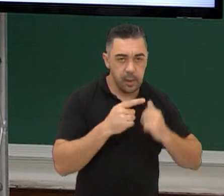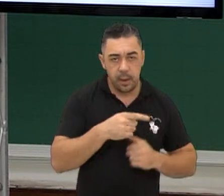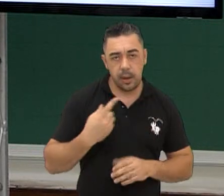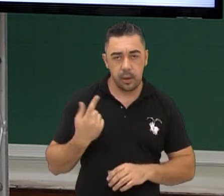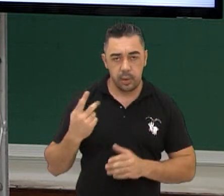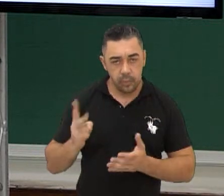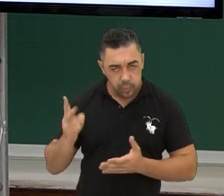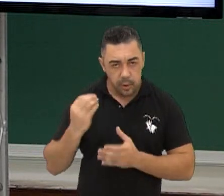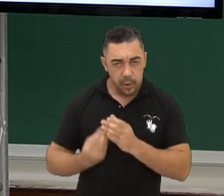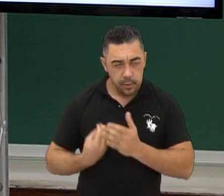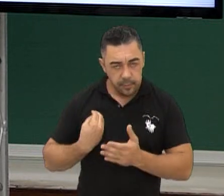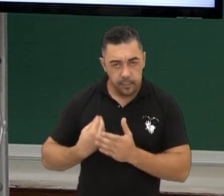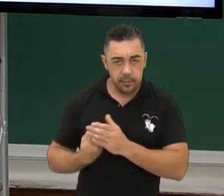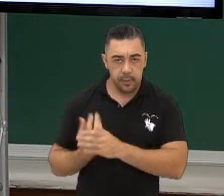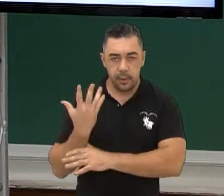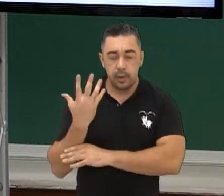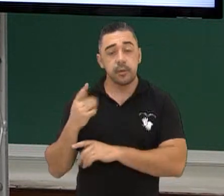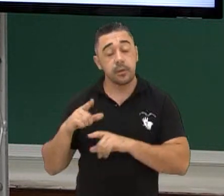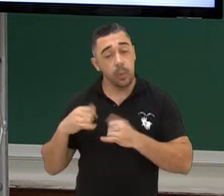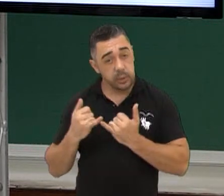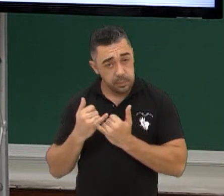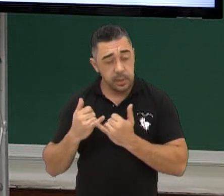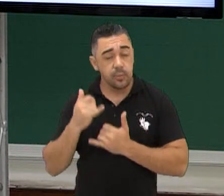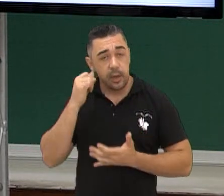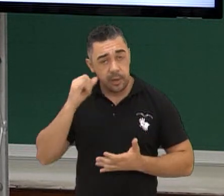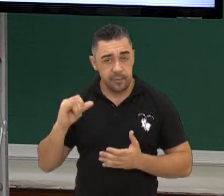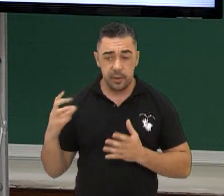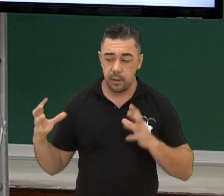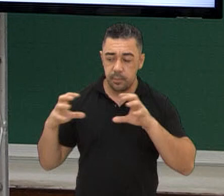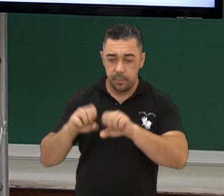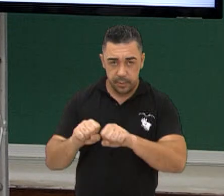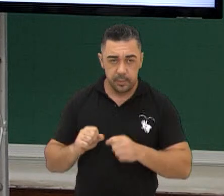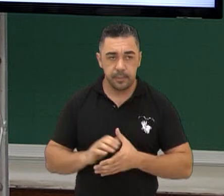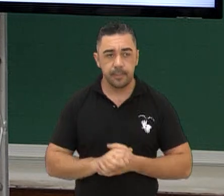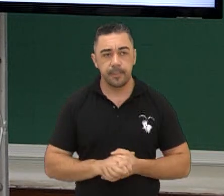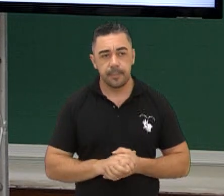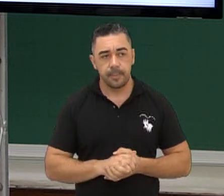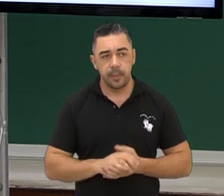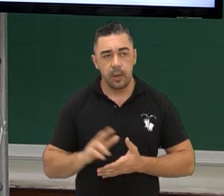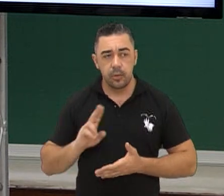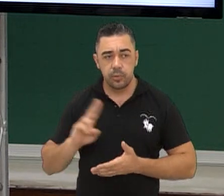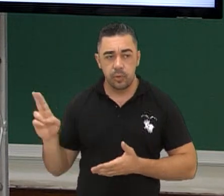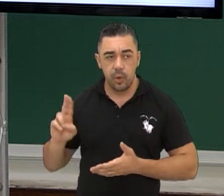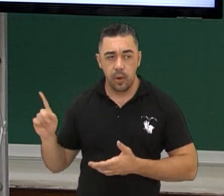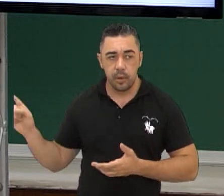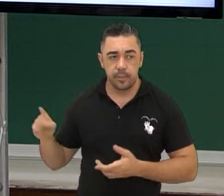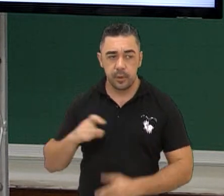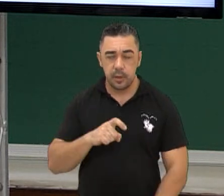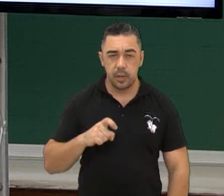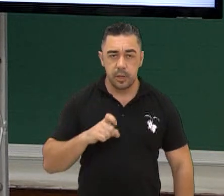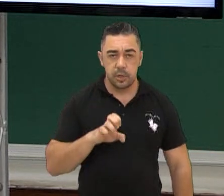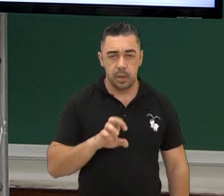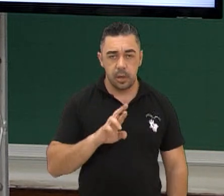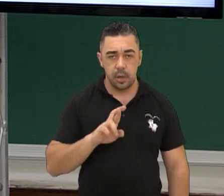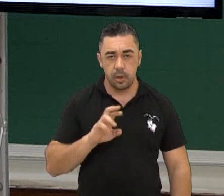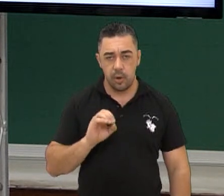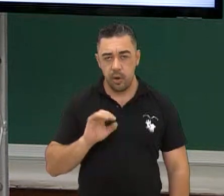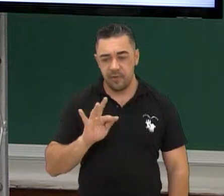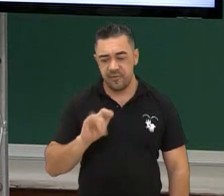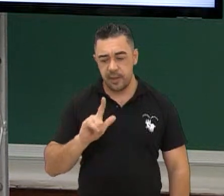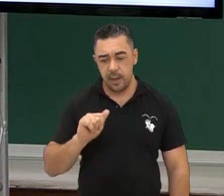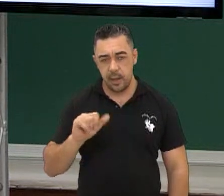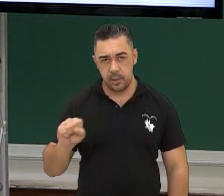vivas. Então, os espinhos, além de evitar a perda de água, também evita o herbivorismo. Então, a gente chama essas plantas, ó, de xerófilas, que são